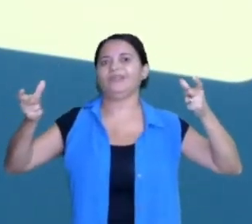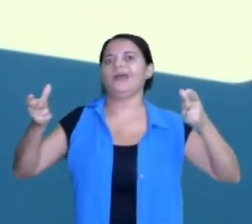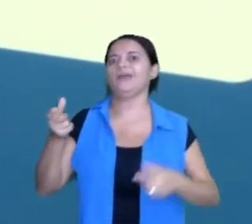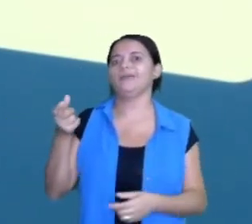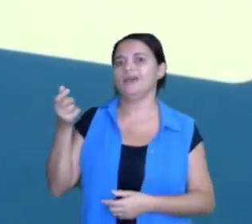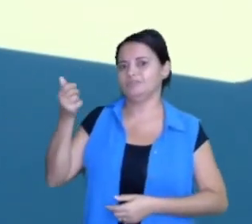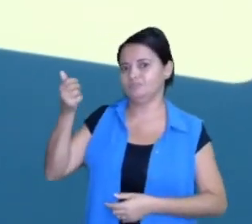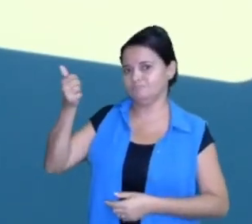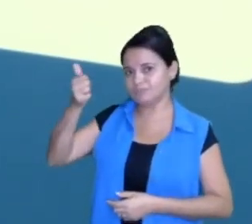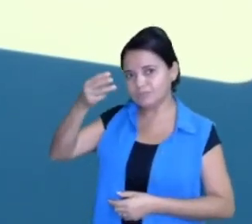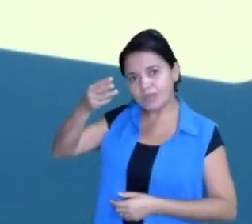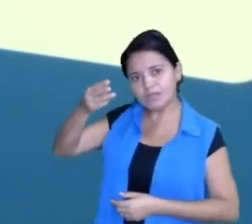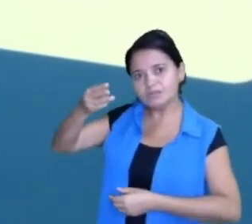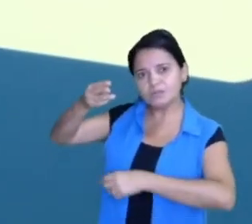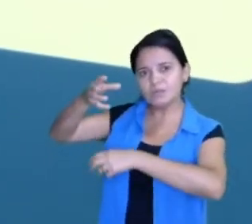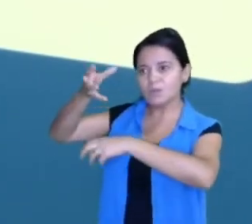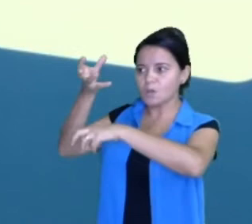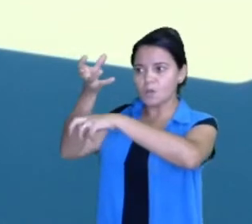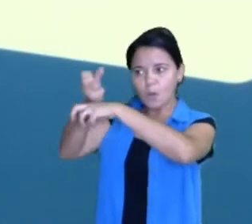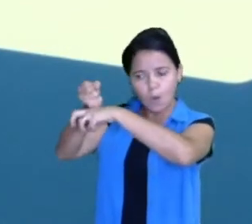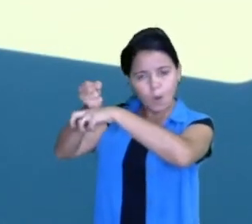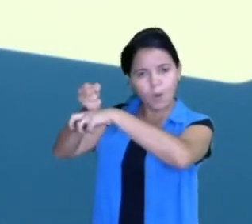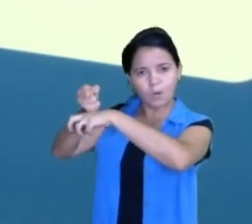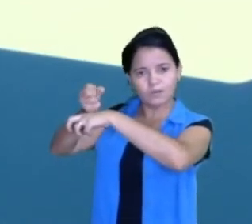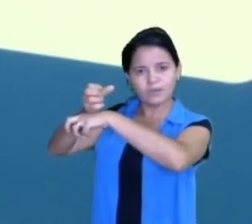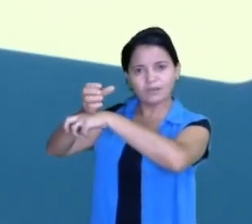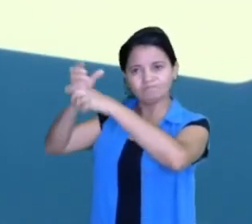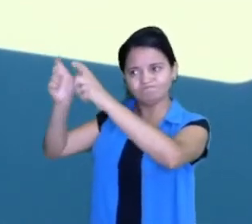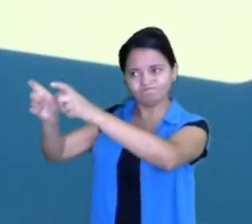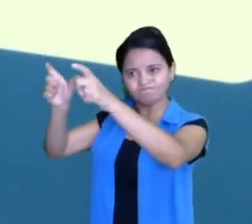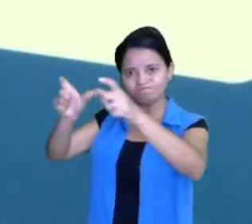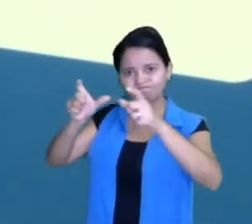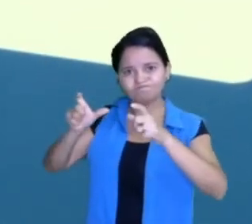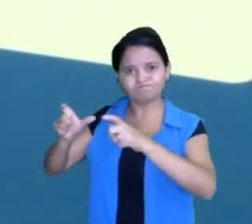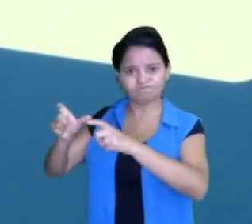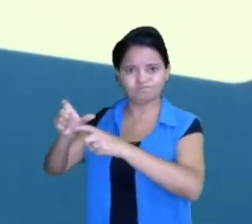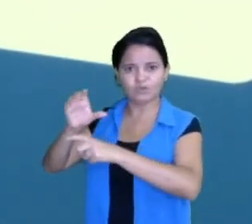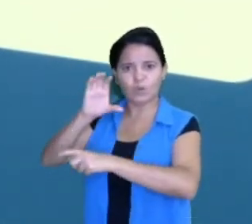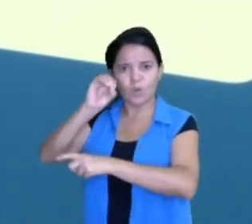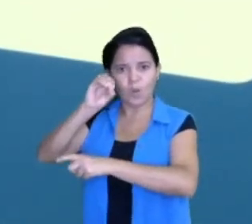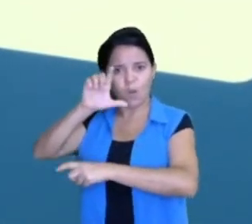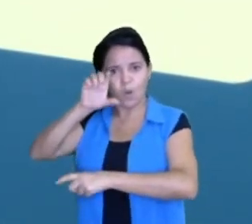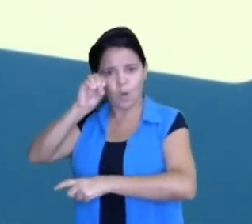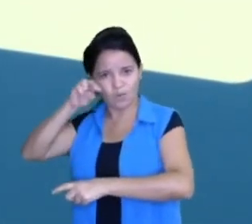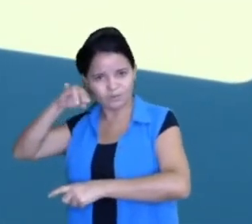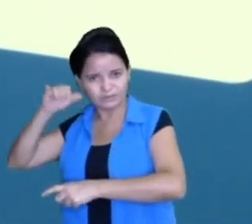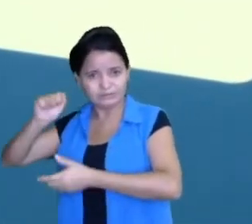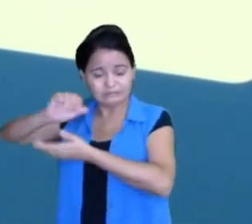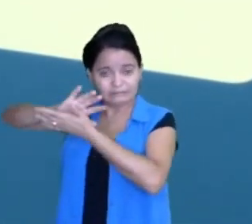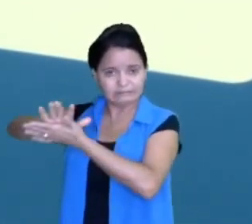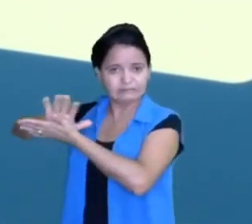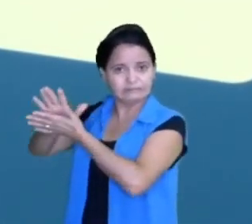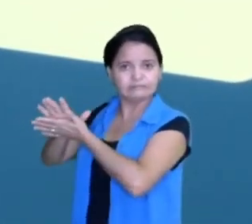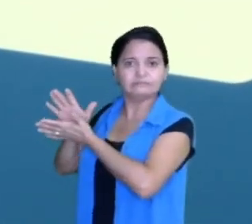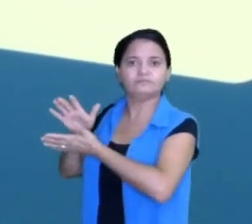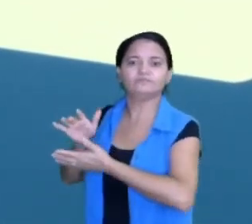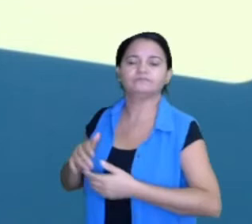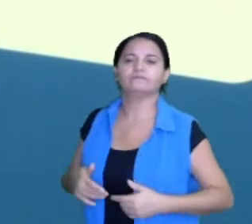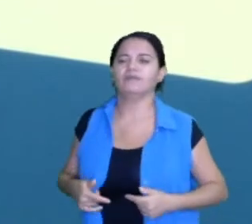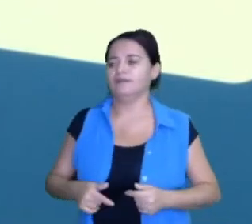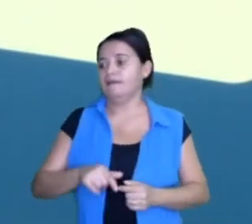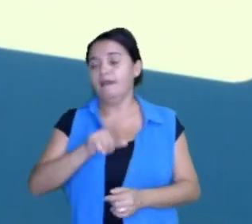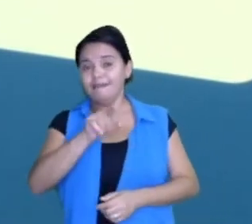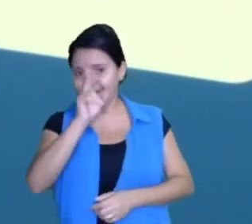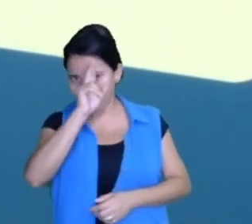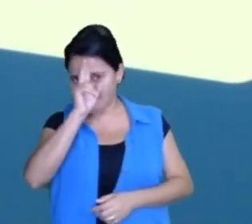pressão. E quando eu falei para vocês da lei do chá, foi o estopim, pessoal, tá certo? Foi o estopim, foi a